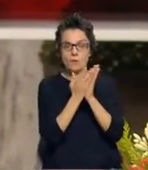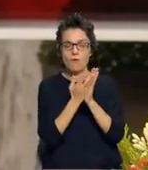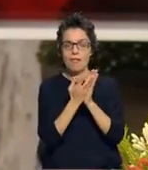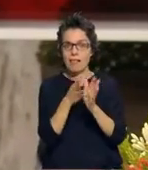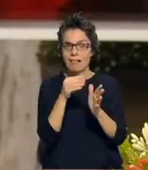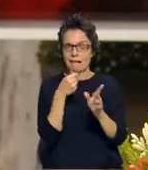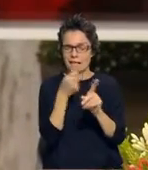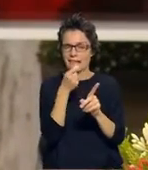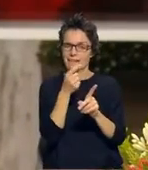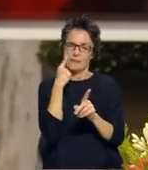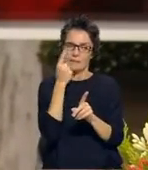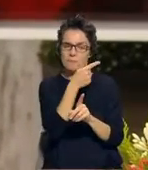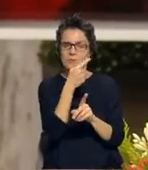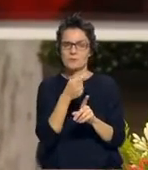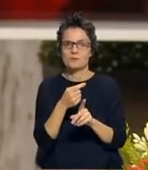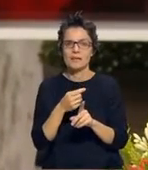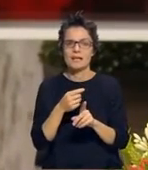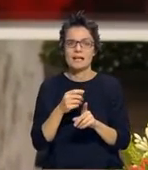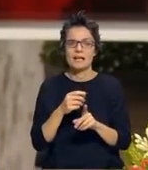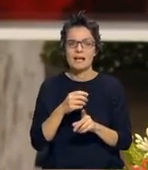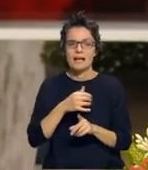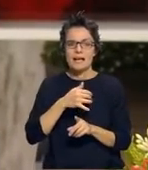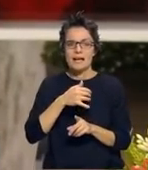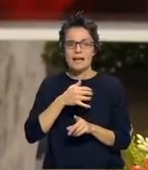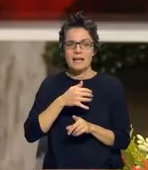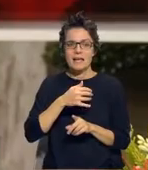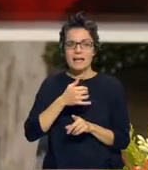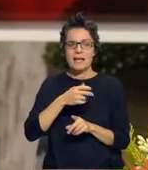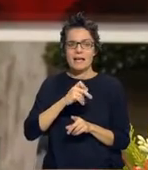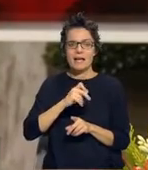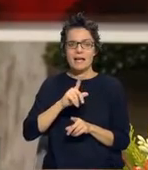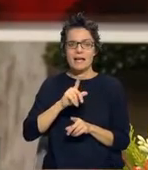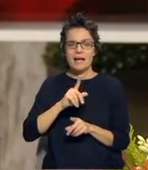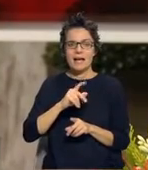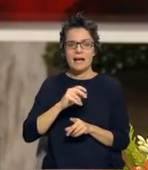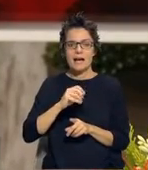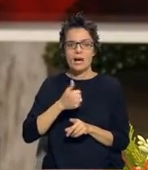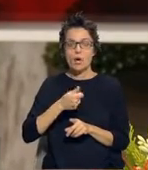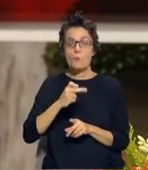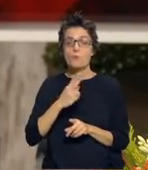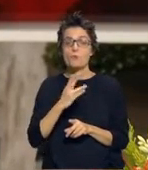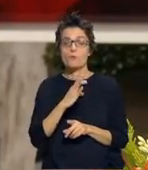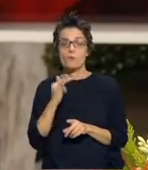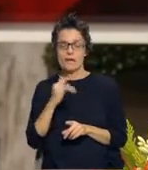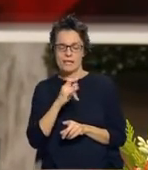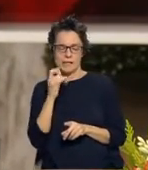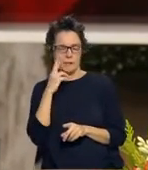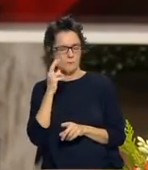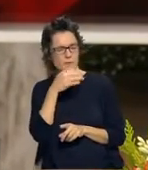23, Dr. Francisco Cabrita, em Albufeira. E os alunos escreveram uma história sobre os animais de estimação.